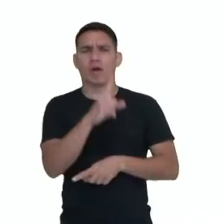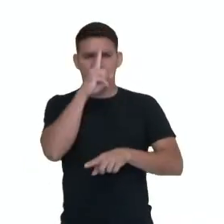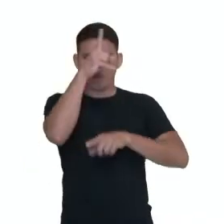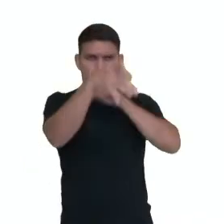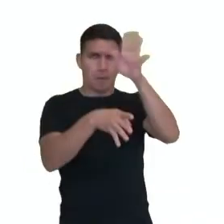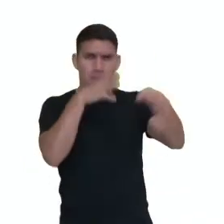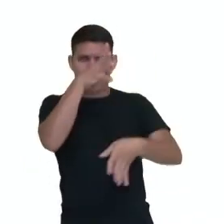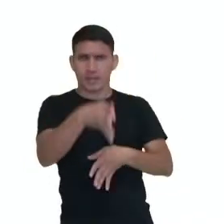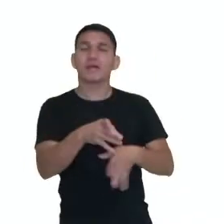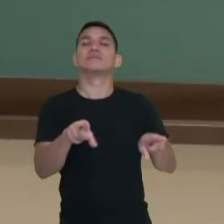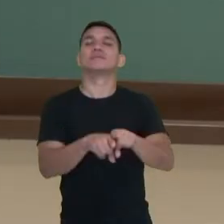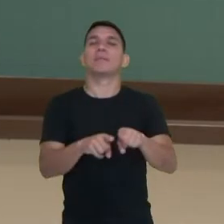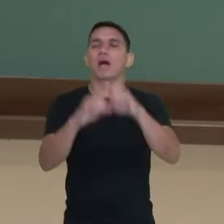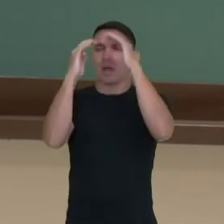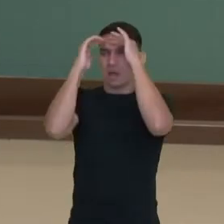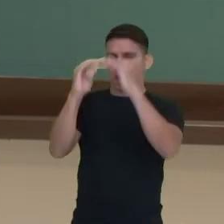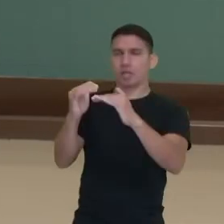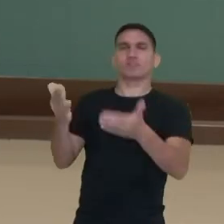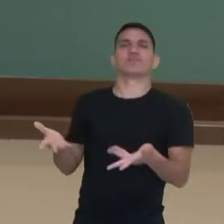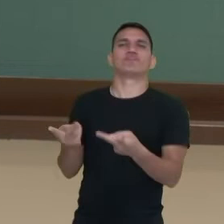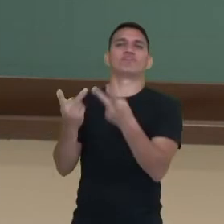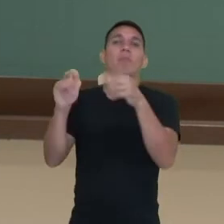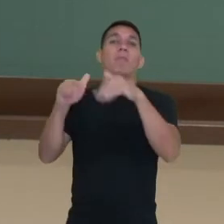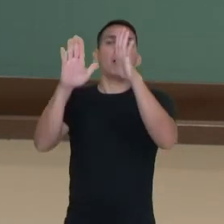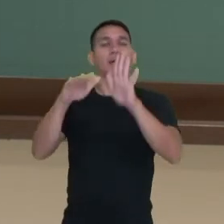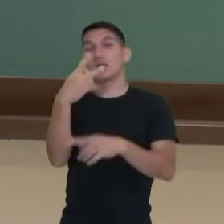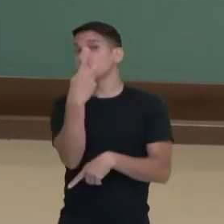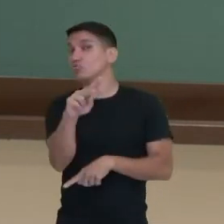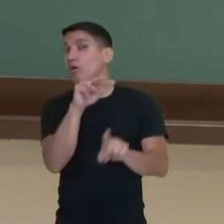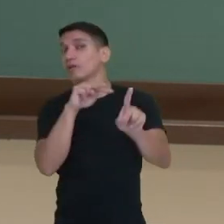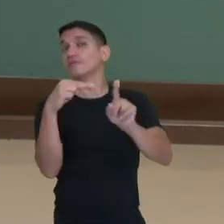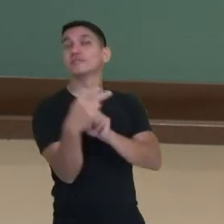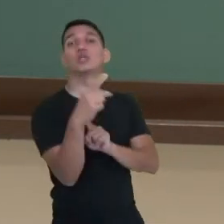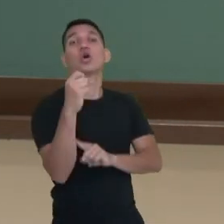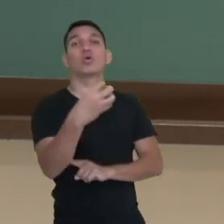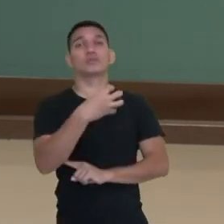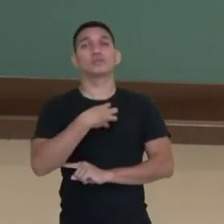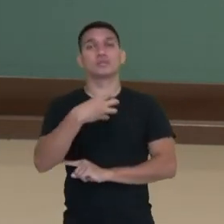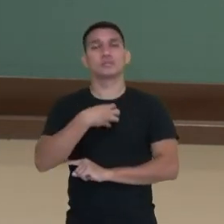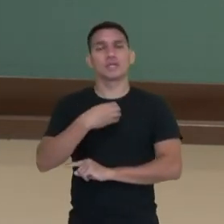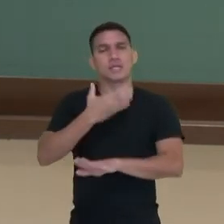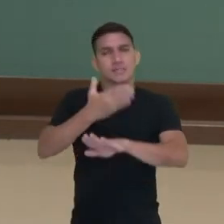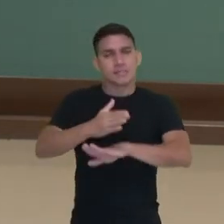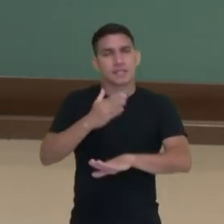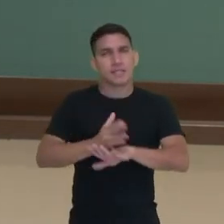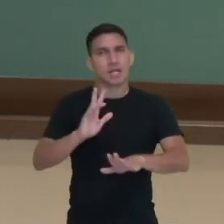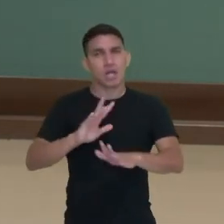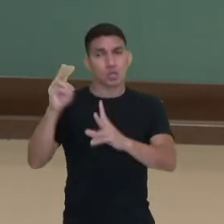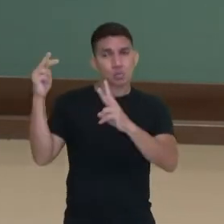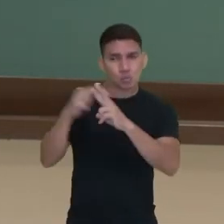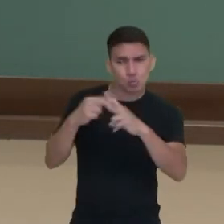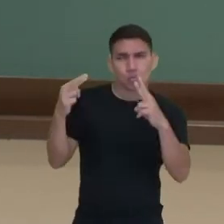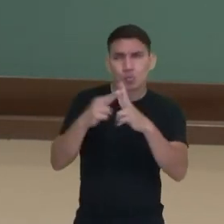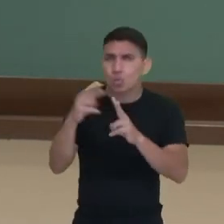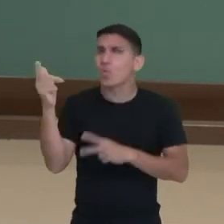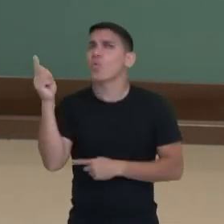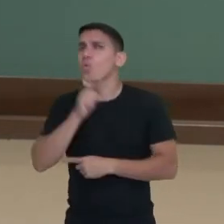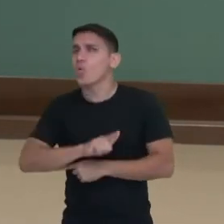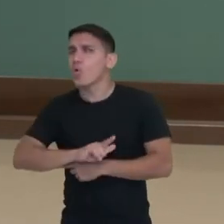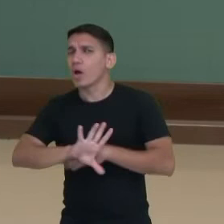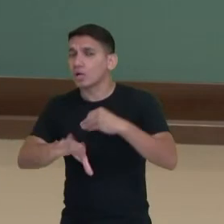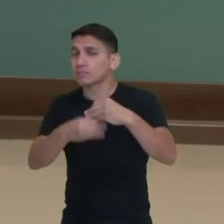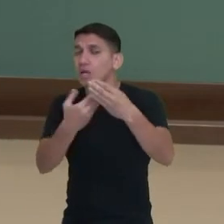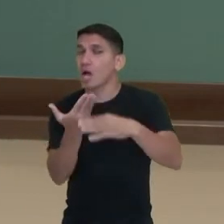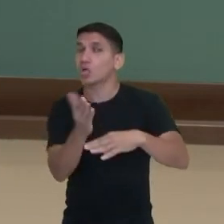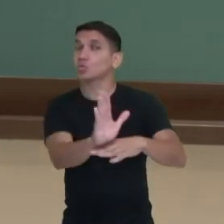o outro. Na sua opinião, olha só, a prática das lutas pode contribuir para